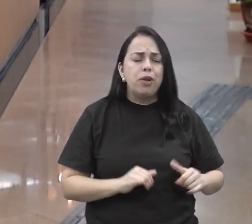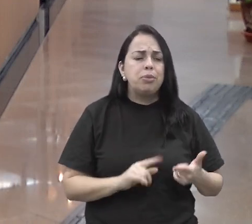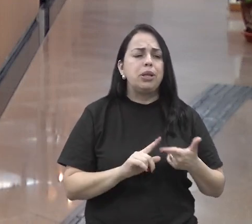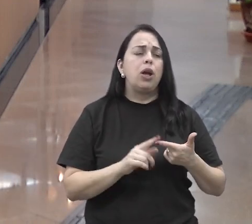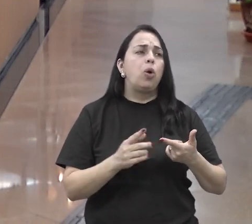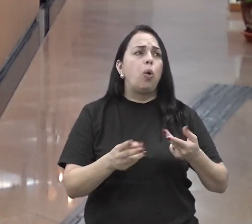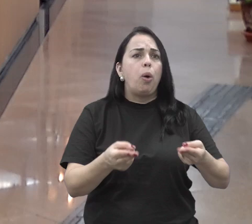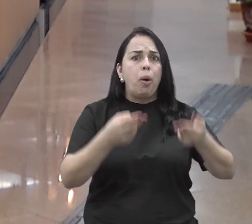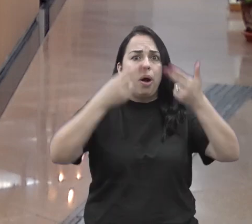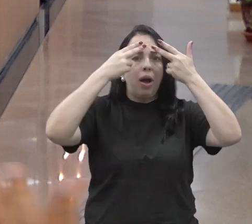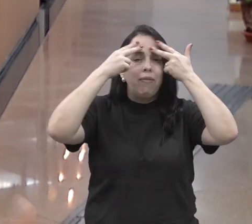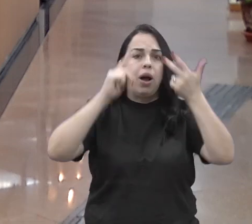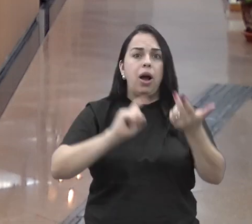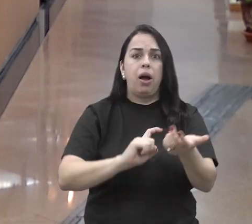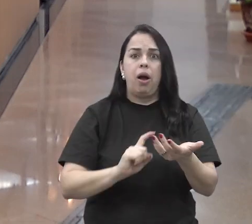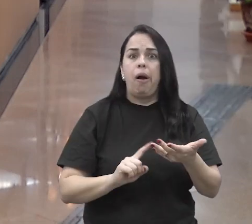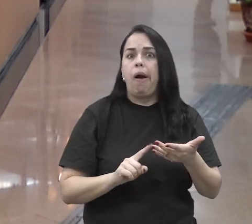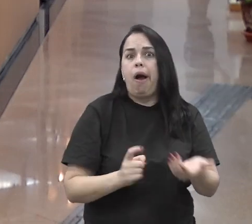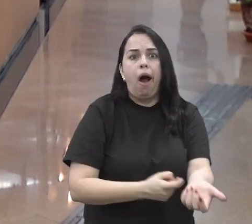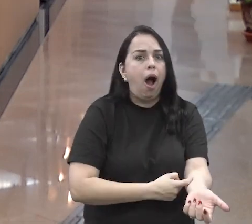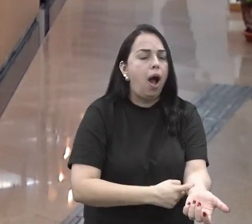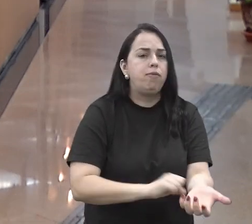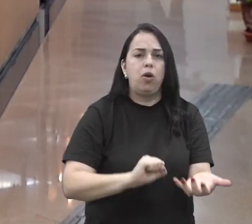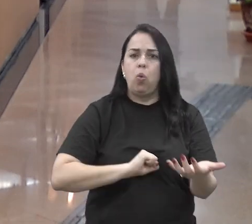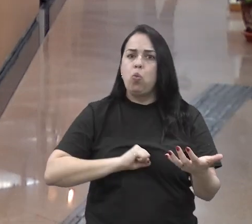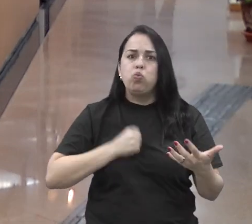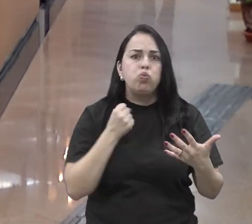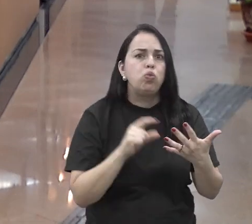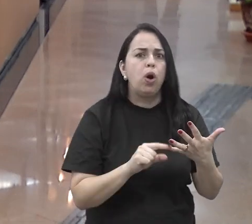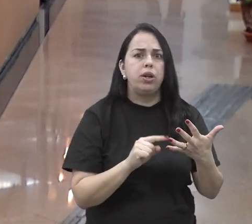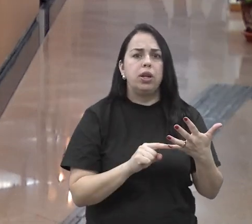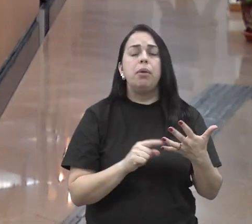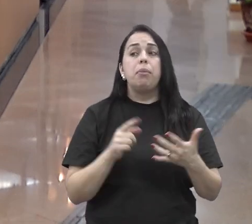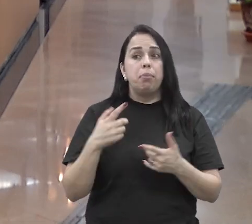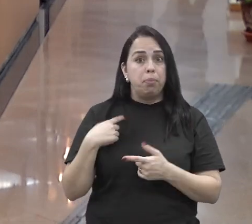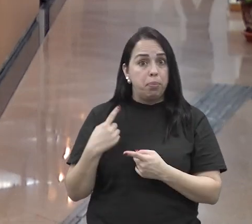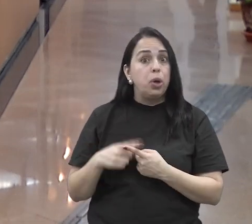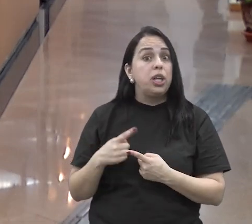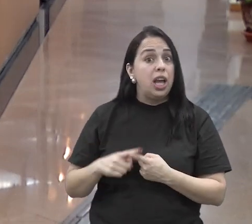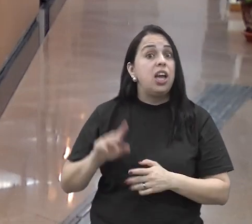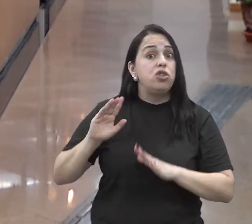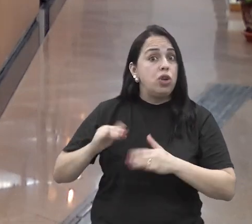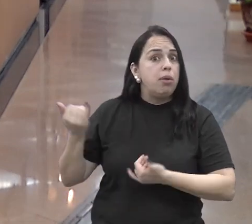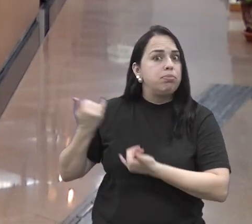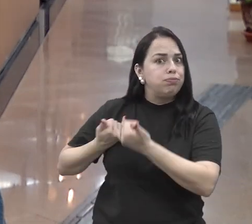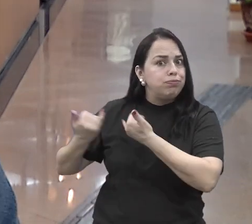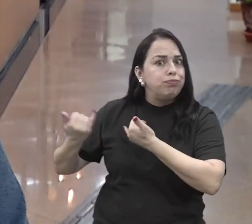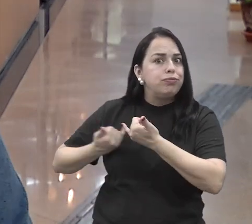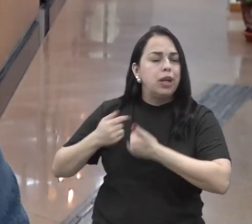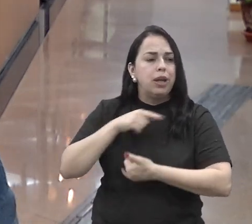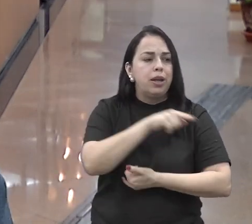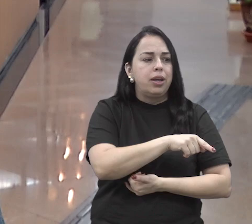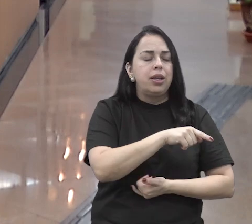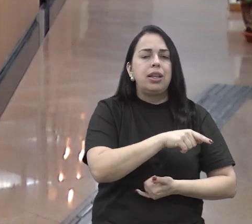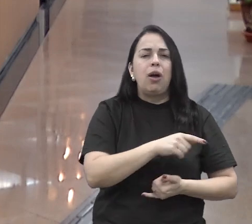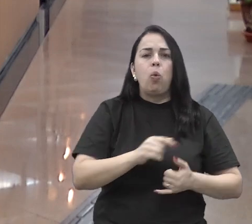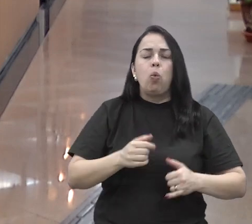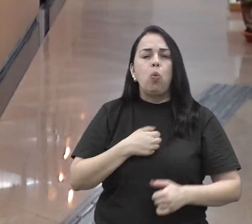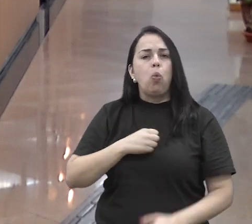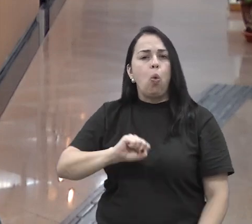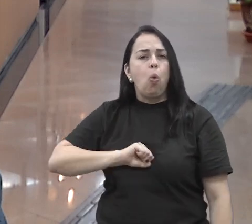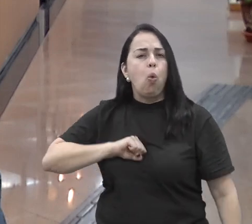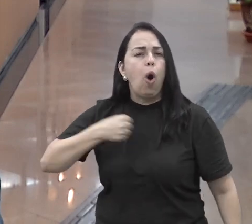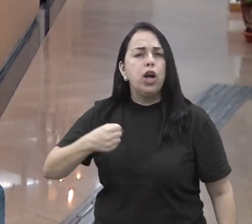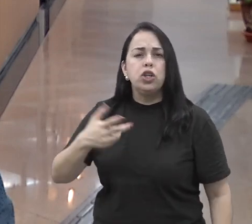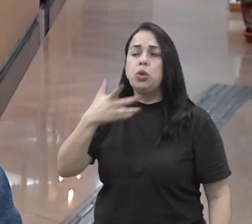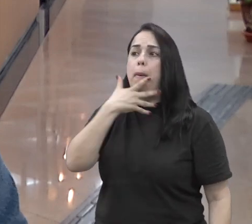os traumas, lidar com a raiva, com o ódio, porque é isso que a gente escutou de filho, né, que acaba ficando com ódio do pai,